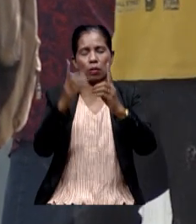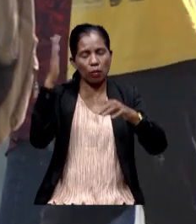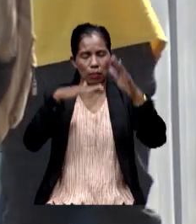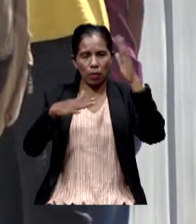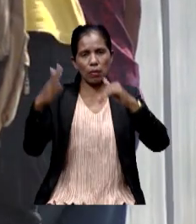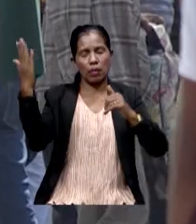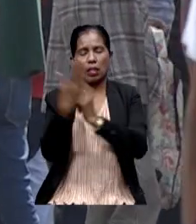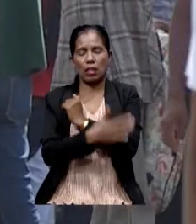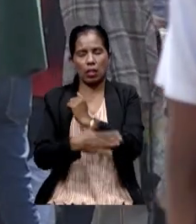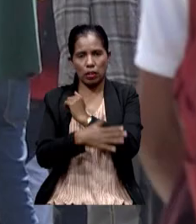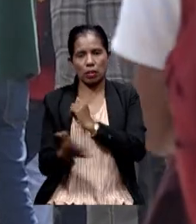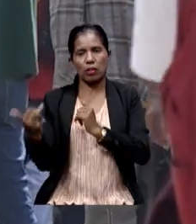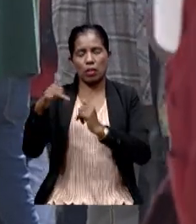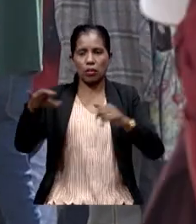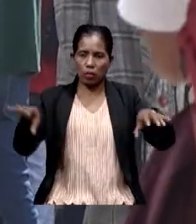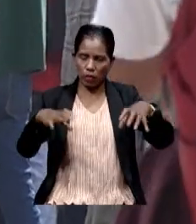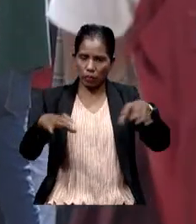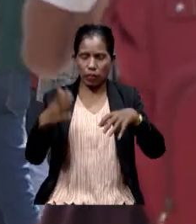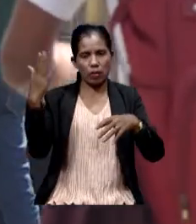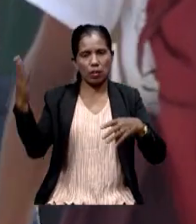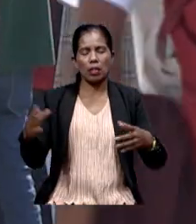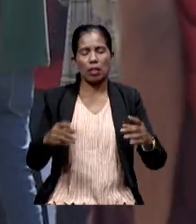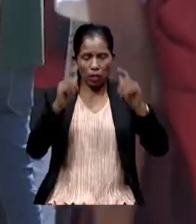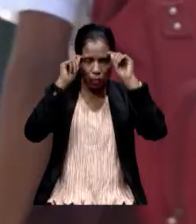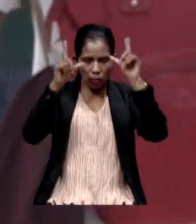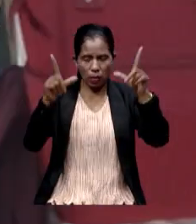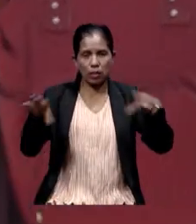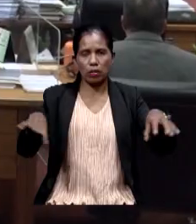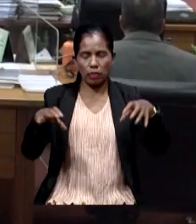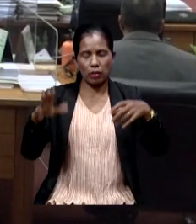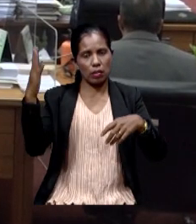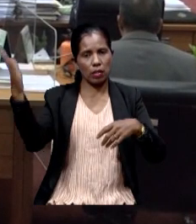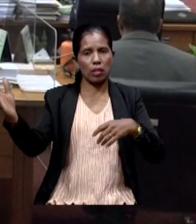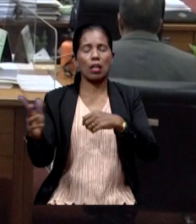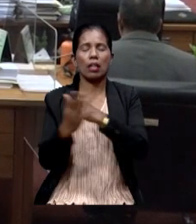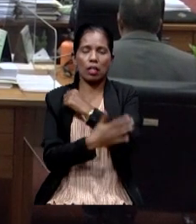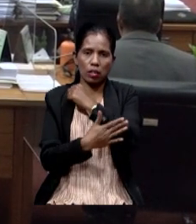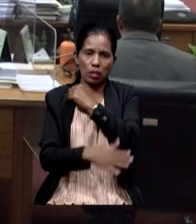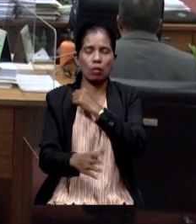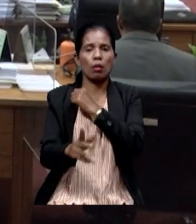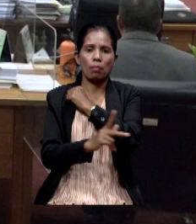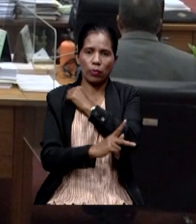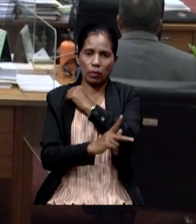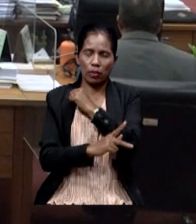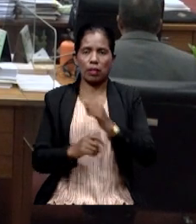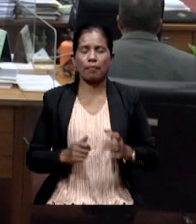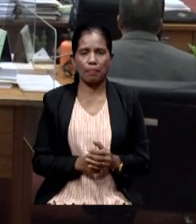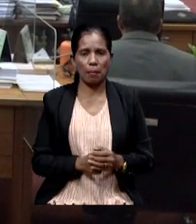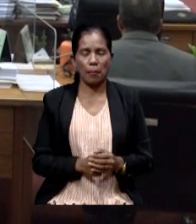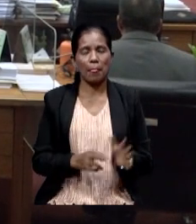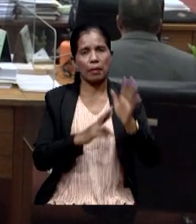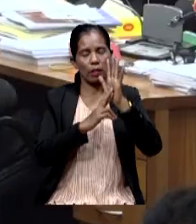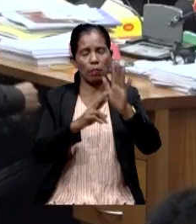ia nasaung nebe sira atau servisu ba liu-liu Timor-Leste sira ia Portugal. Tanba ne representante povo ia